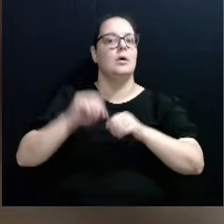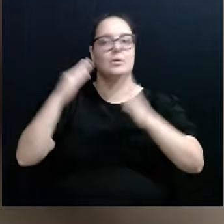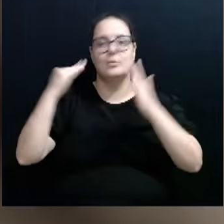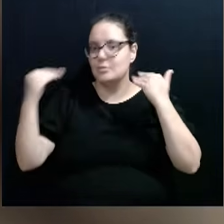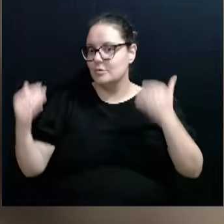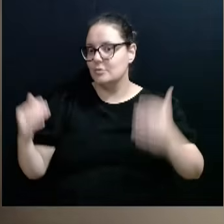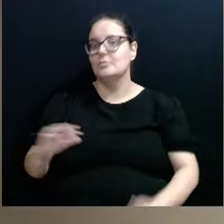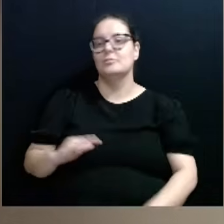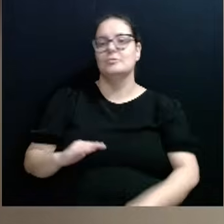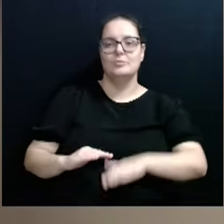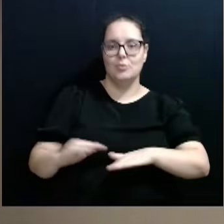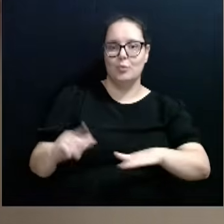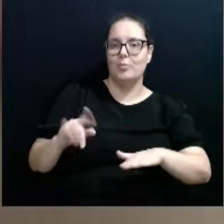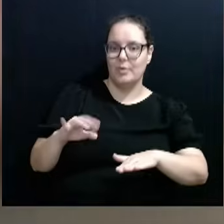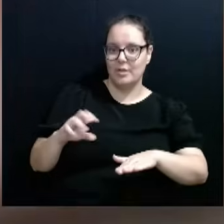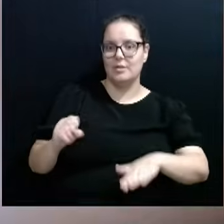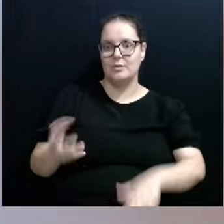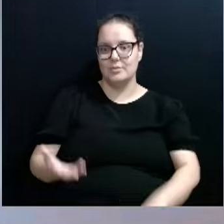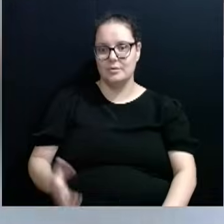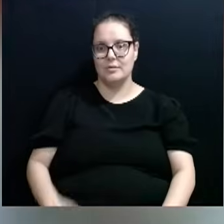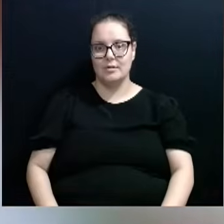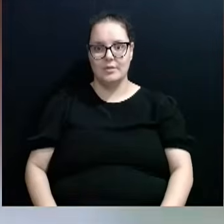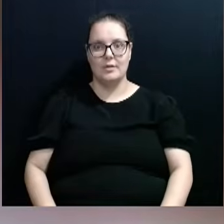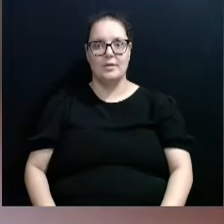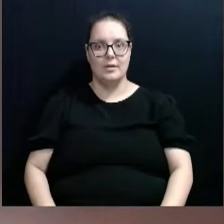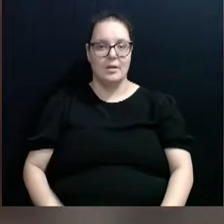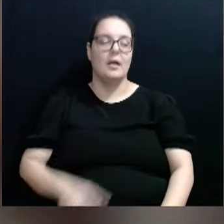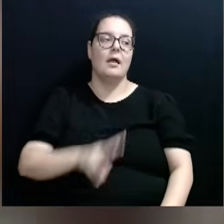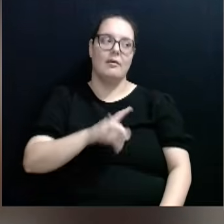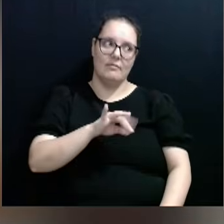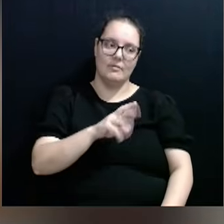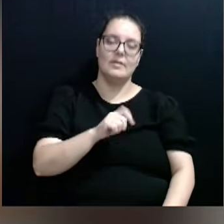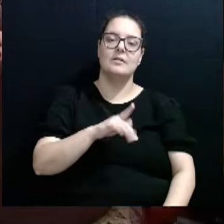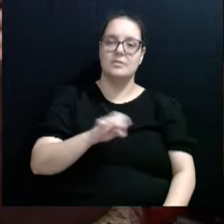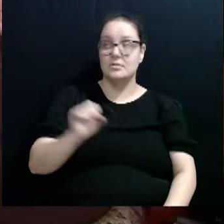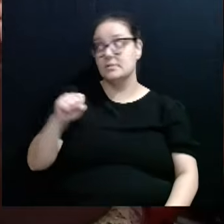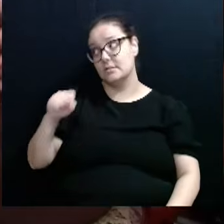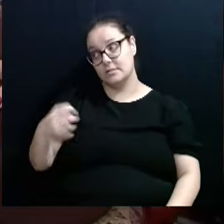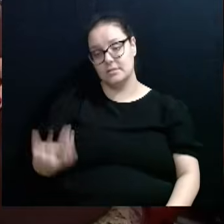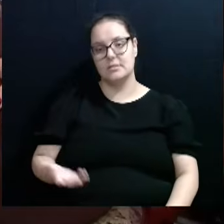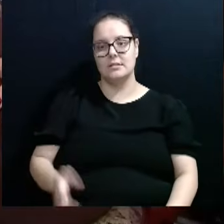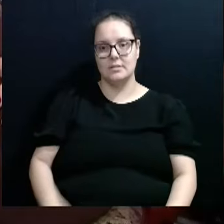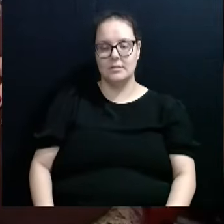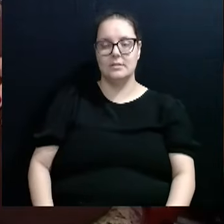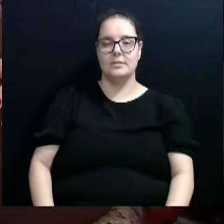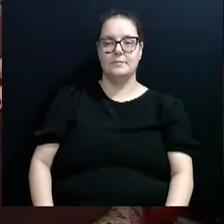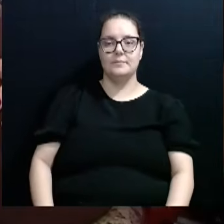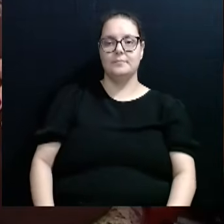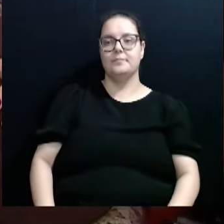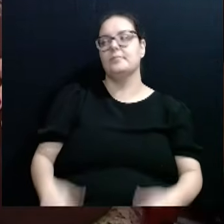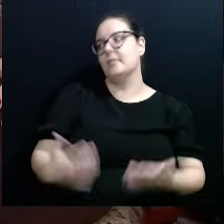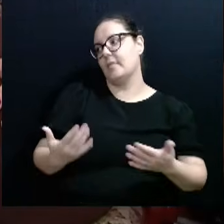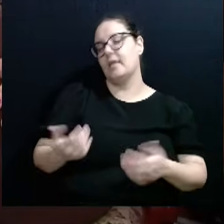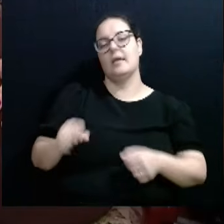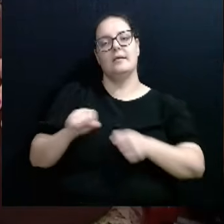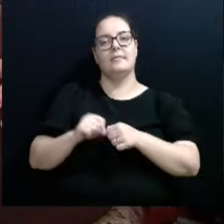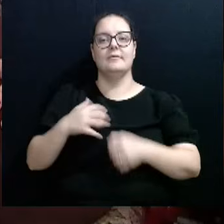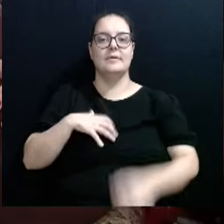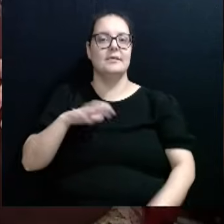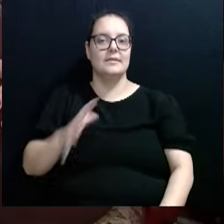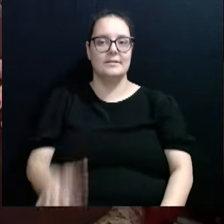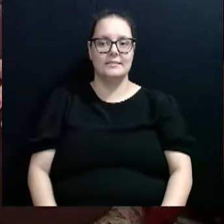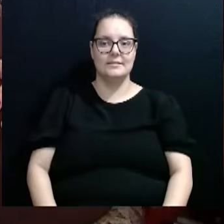é ele é bem vintage mesmo. Bem vintage, tá? E aí a gente vai fazendo assim. E cada